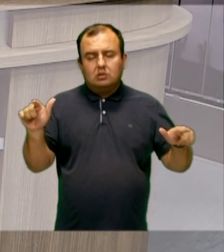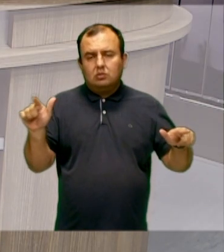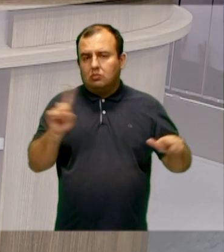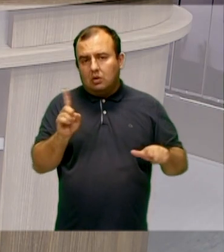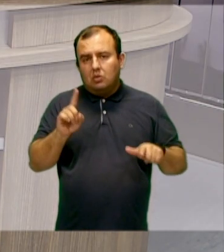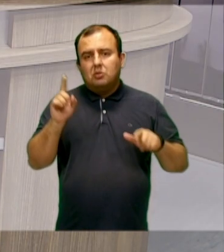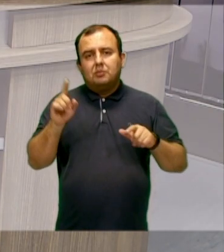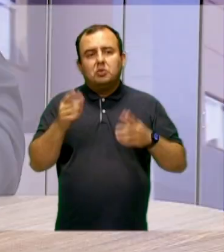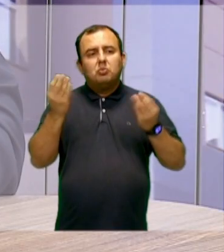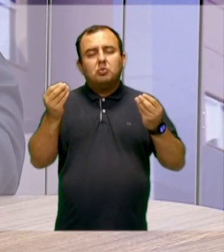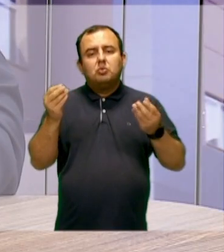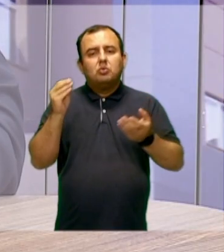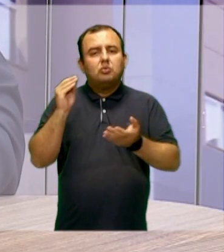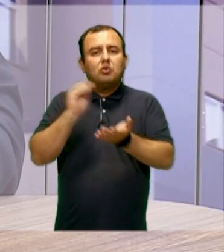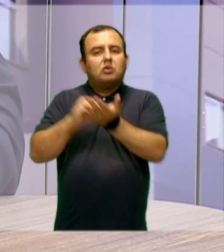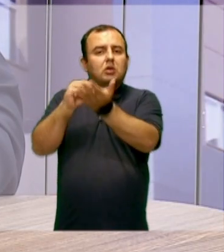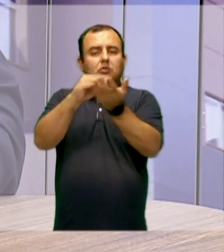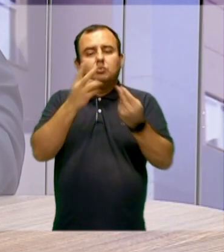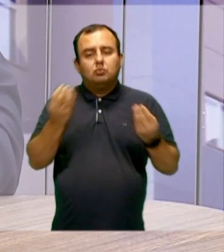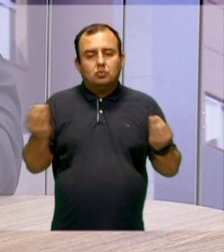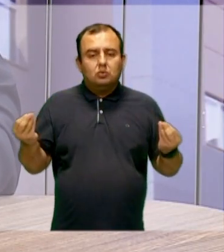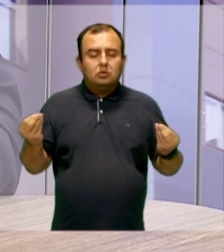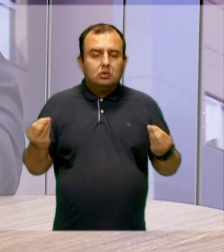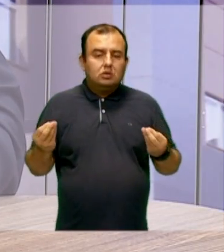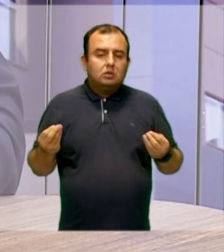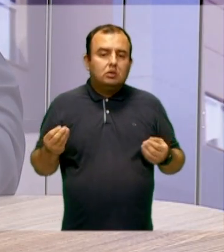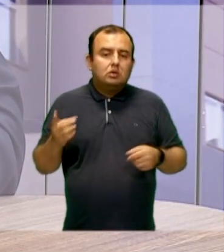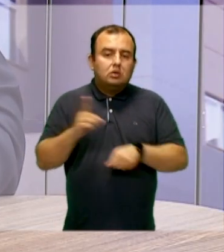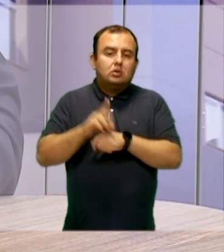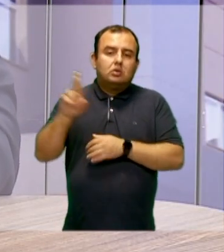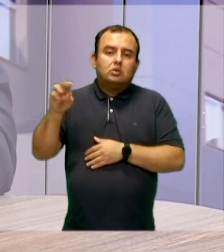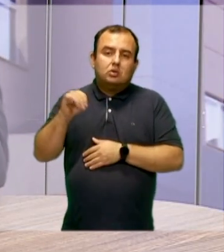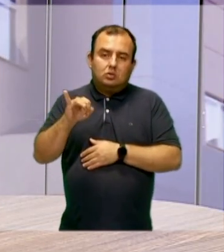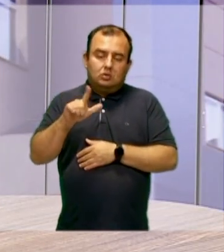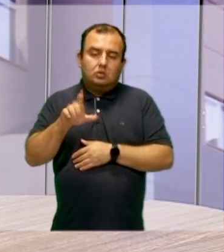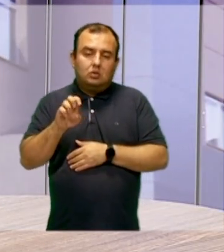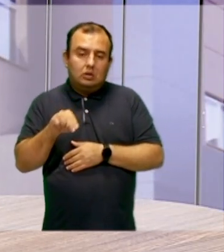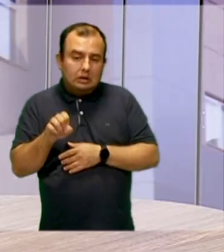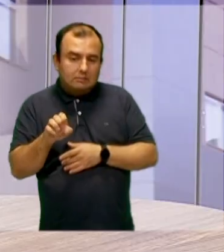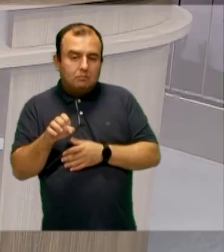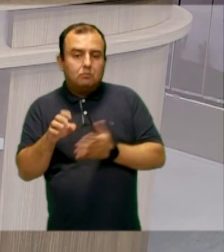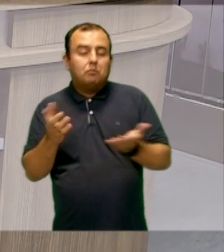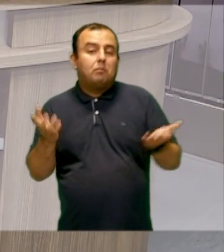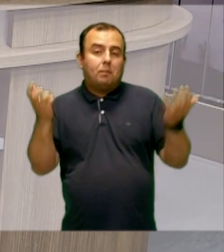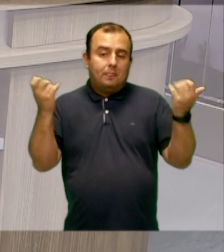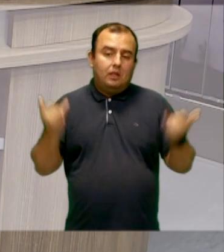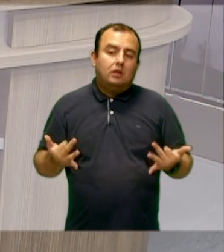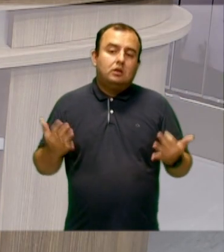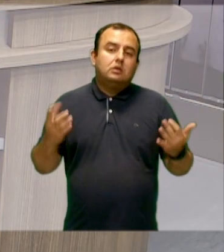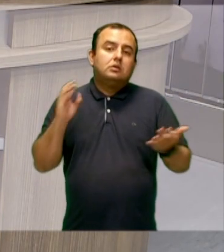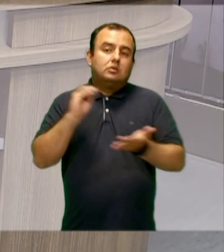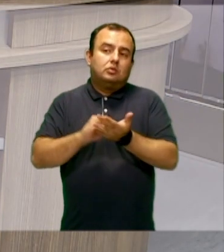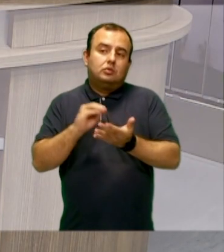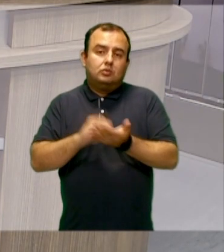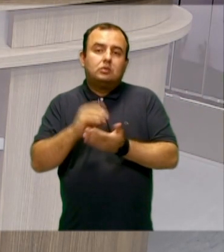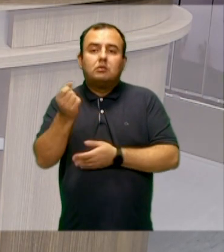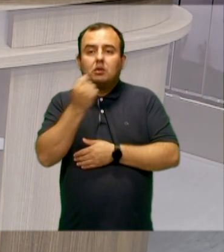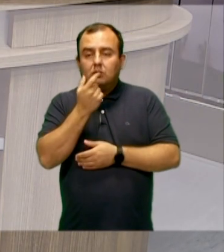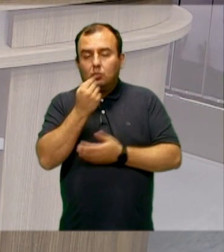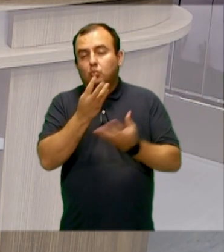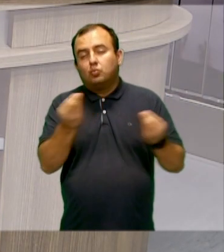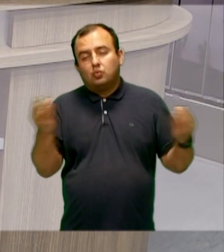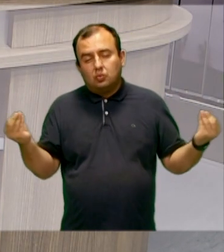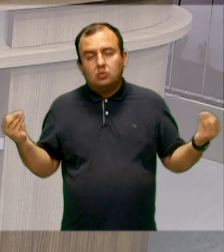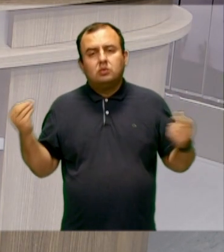assim dizer, porque muitas licitações foram feitas. A doutora Milene passou por aqui contigo, né? Então, ela deve ter falado para você que faltava muito medicamento,